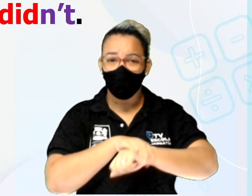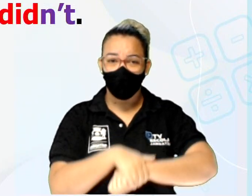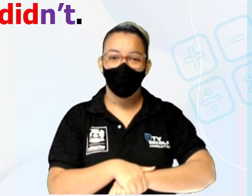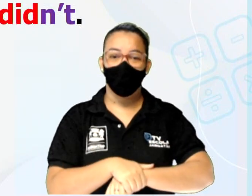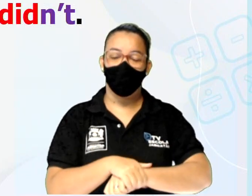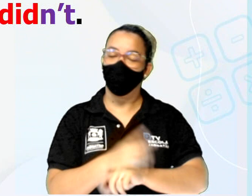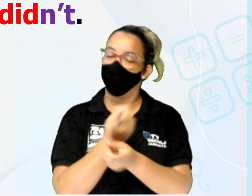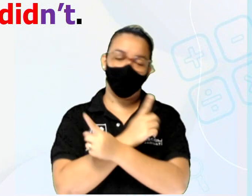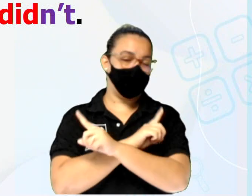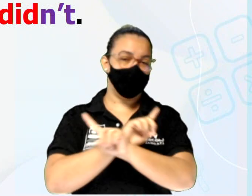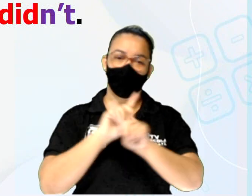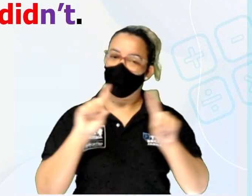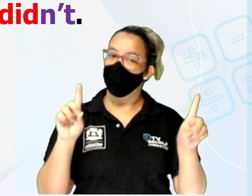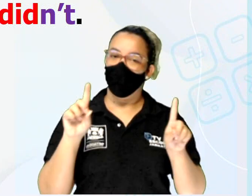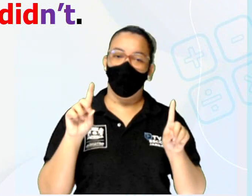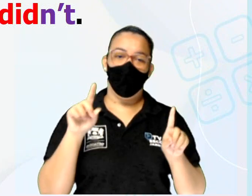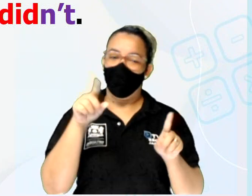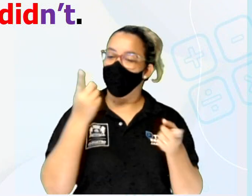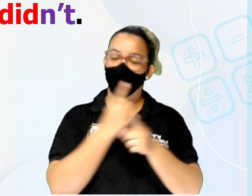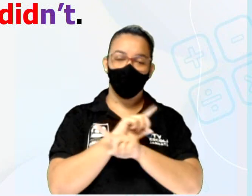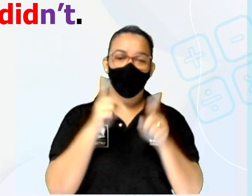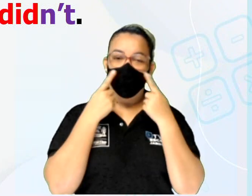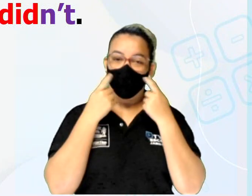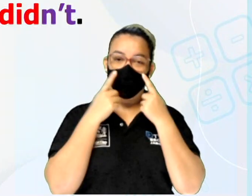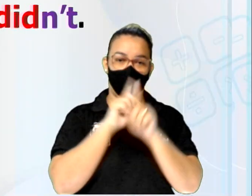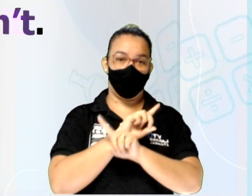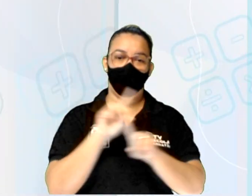didn't. Não, ele não chorou.